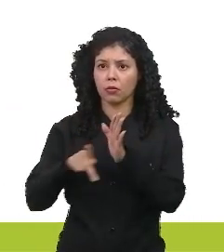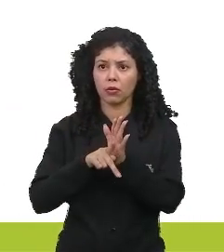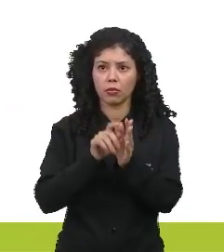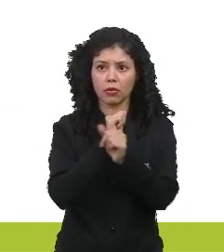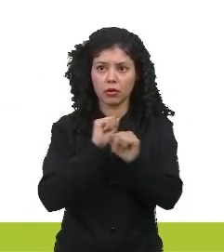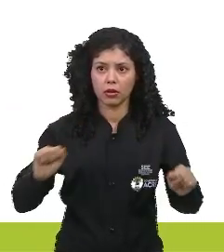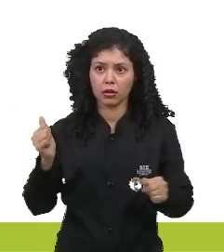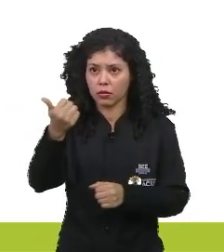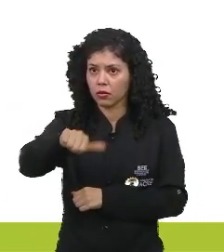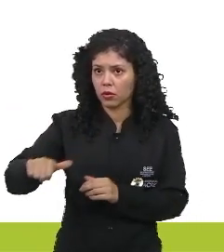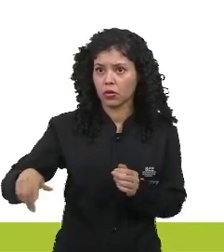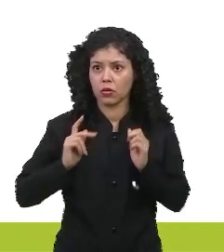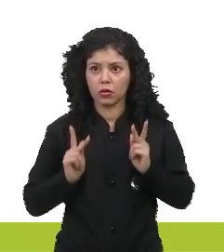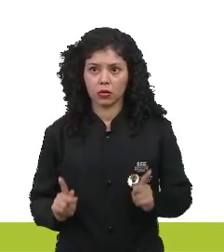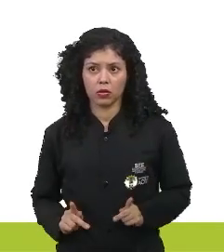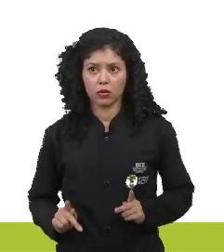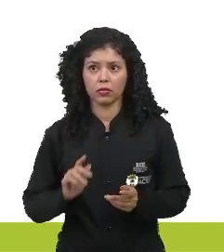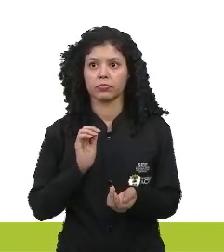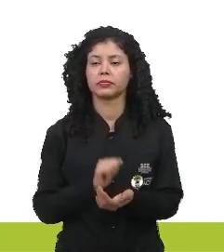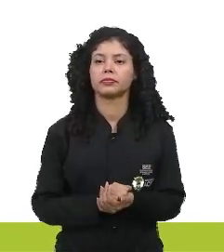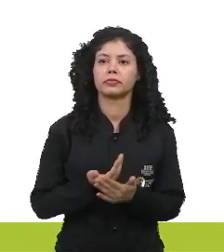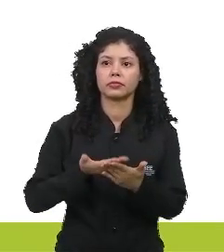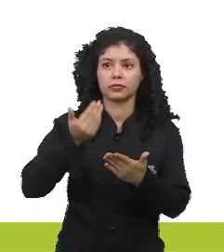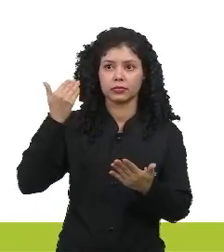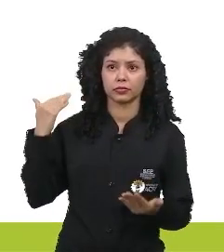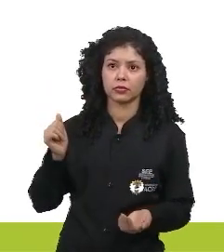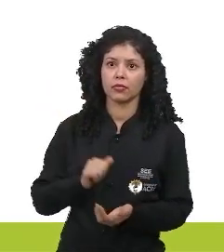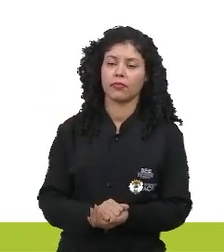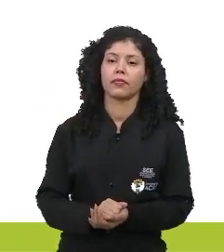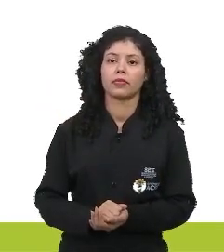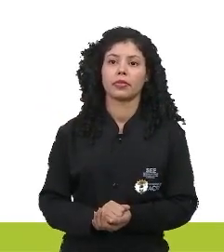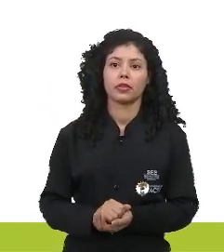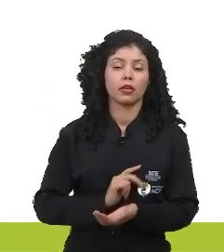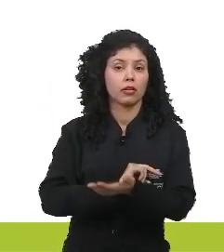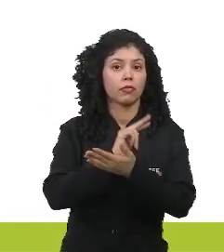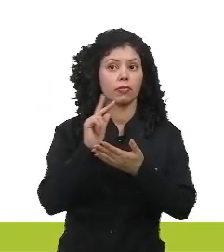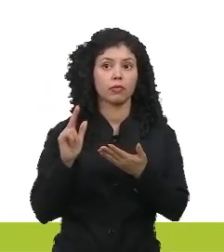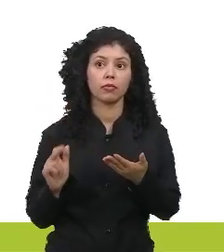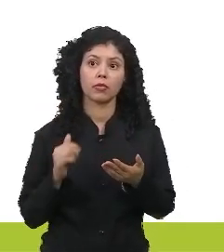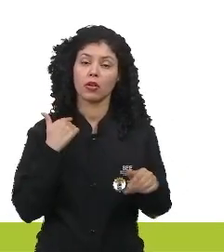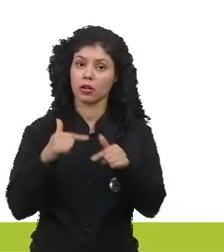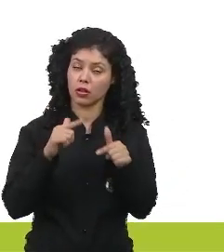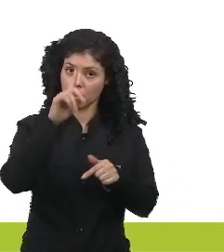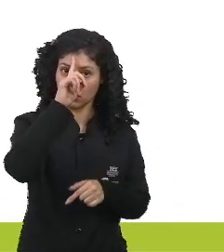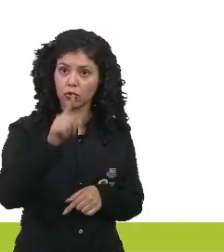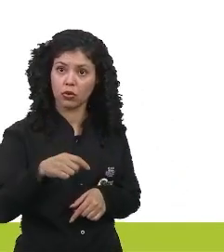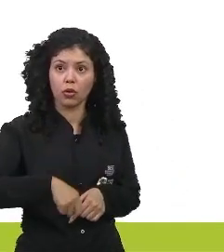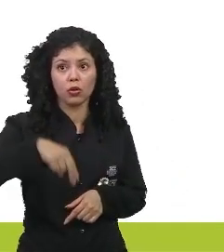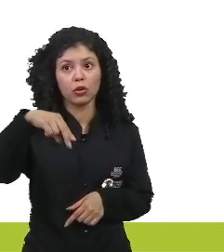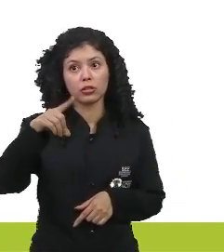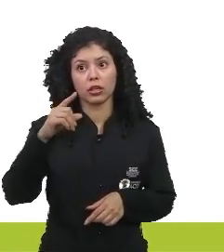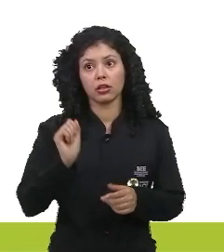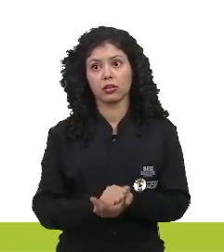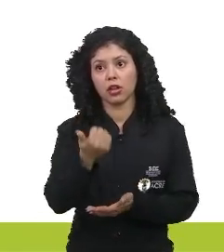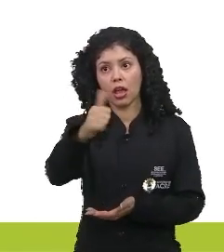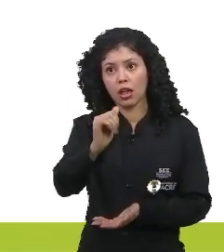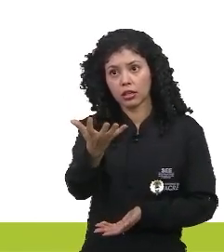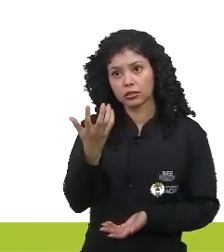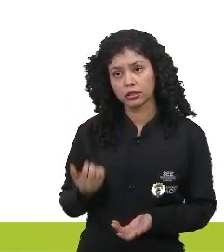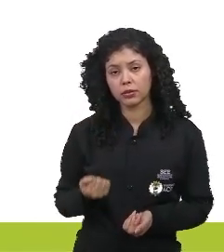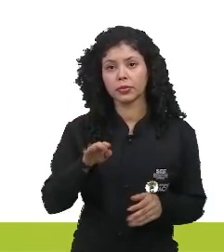escravidão, negando-se a se comportar como antigos cativos. Em diversos engenhos do Nordeste, negaram-se a